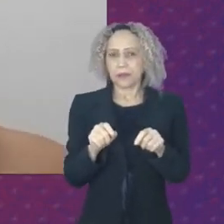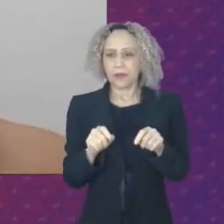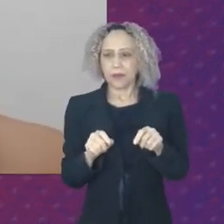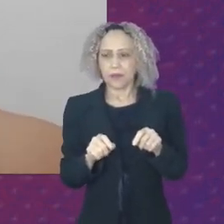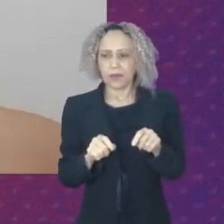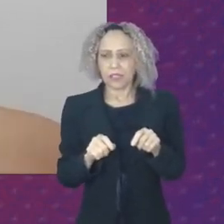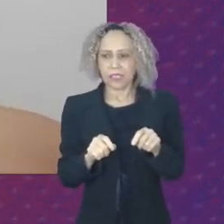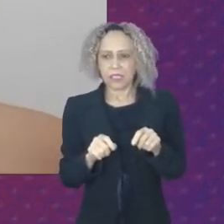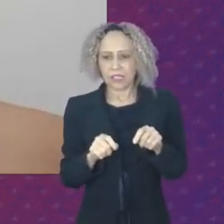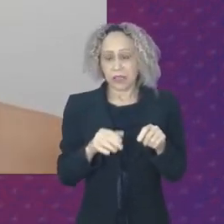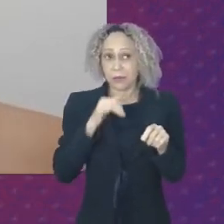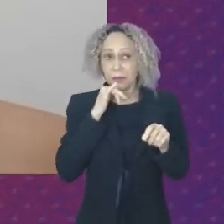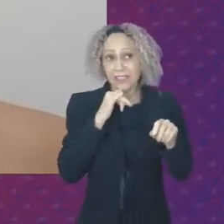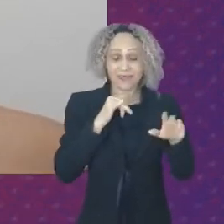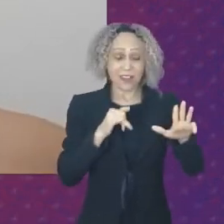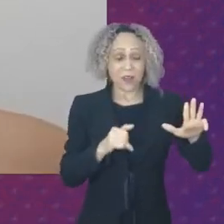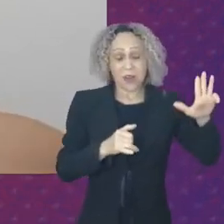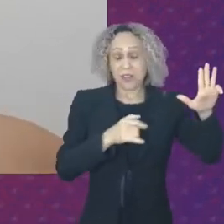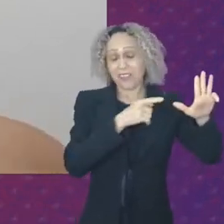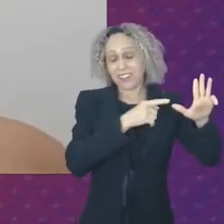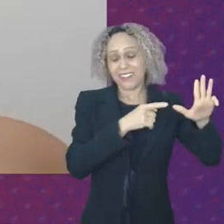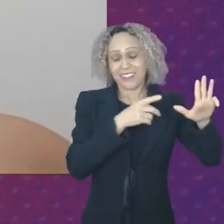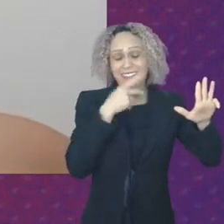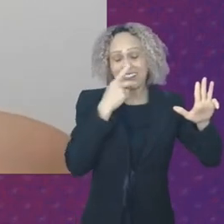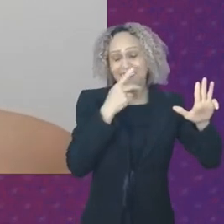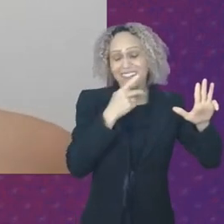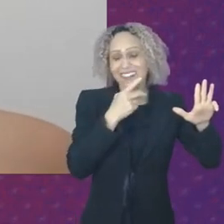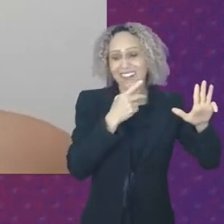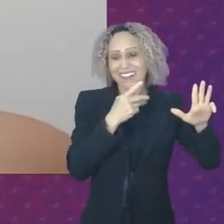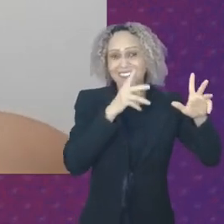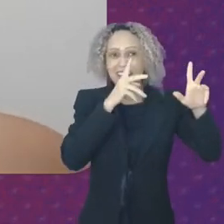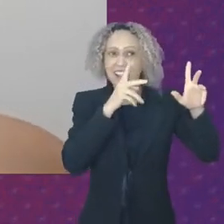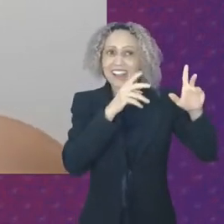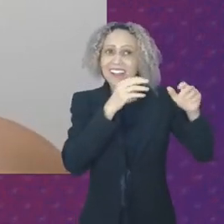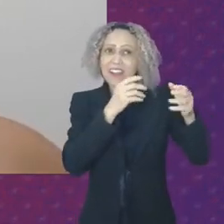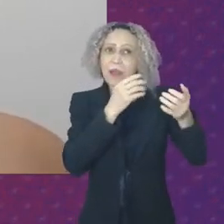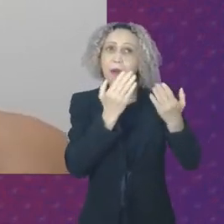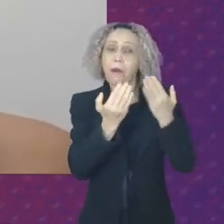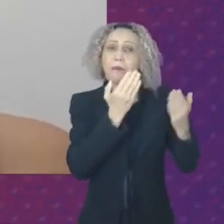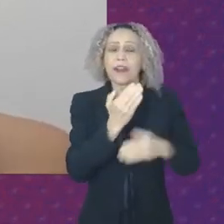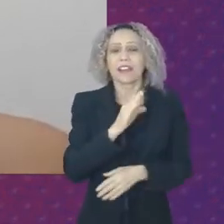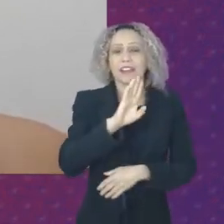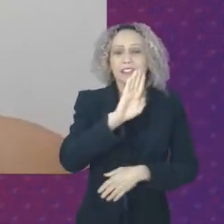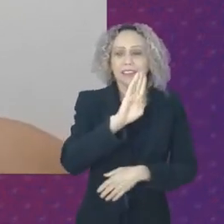de Brad Pitt, que viralizou recentemente, ele com aquele óculos bonito, tentando